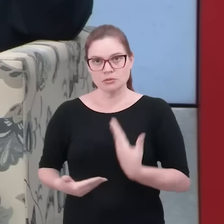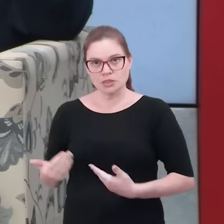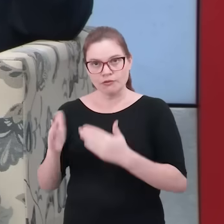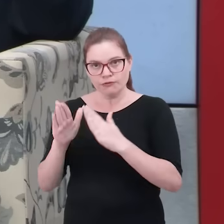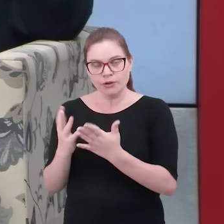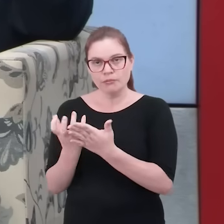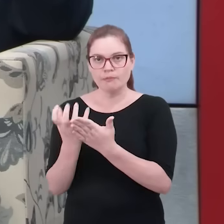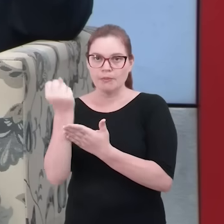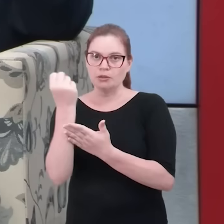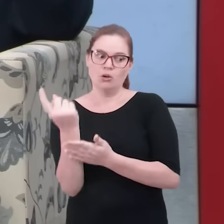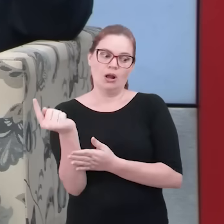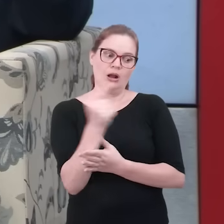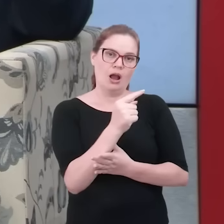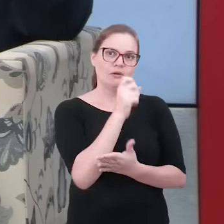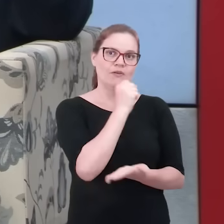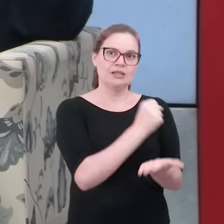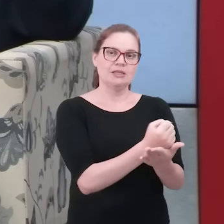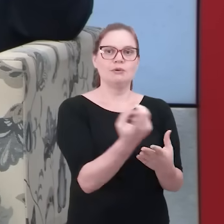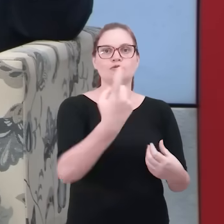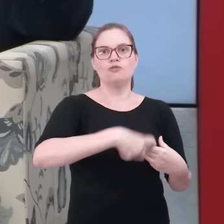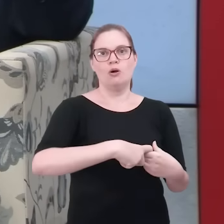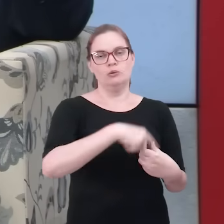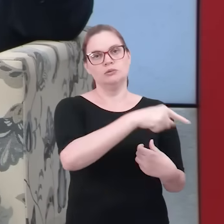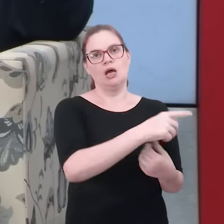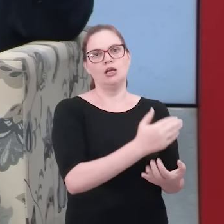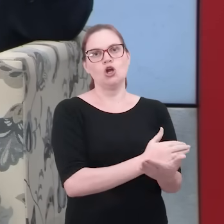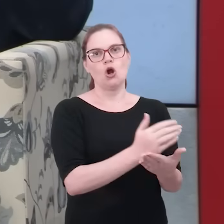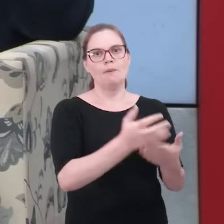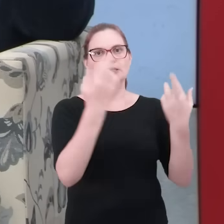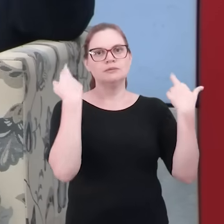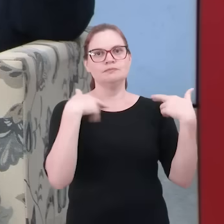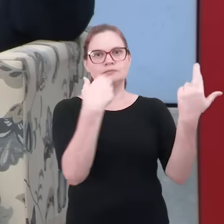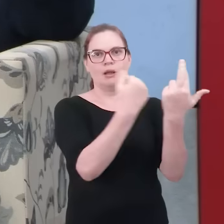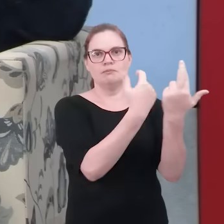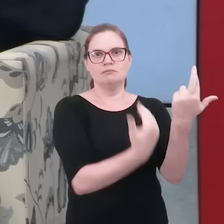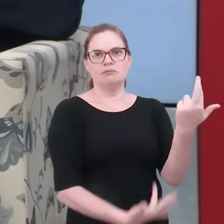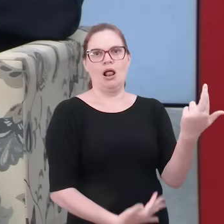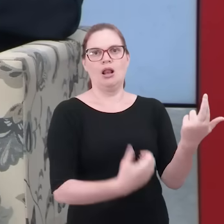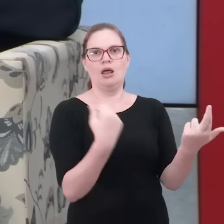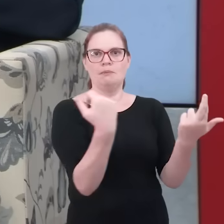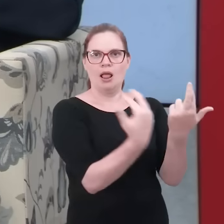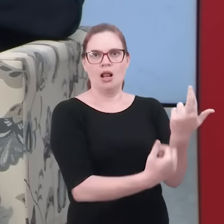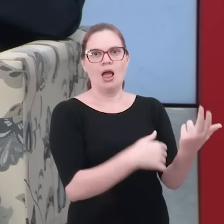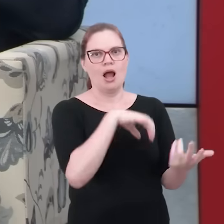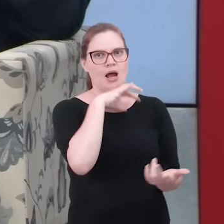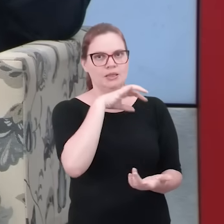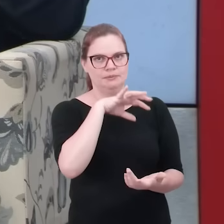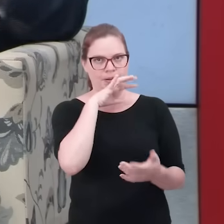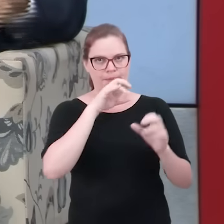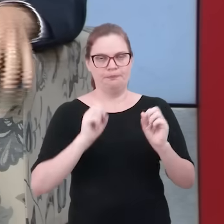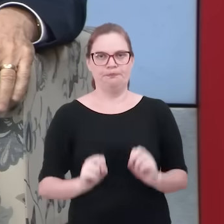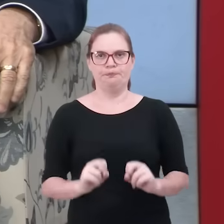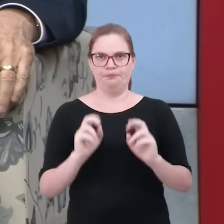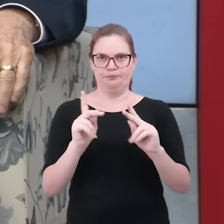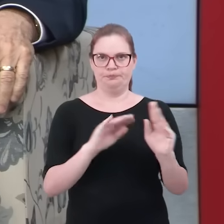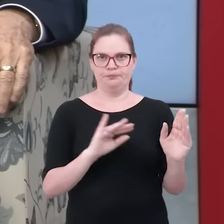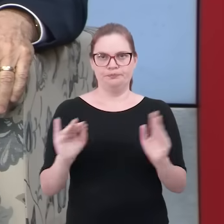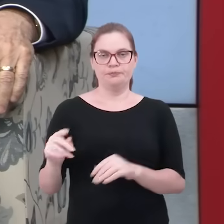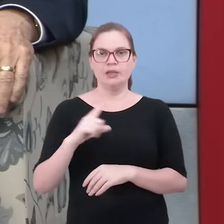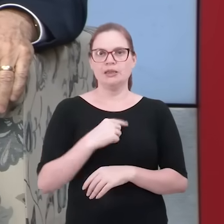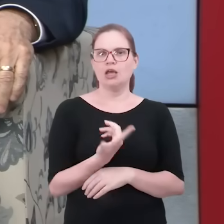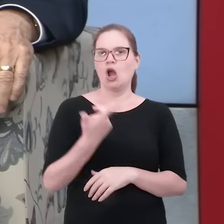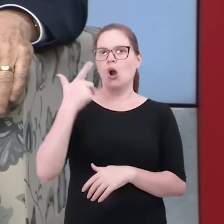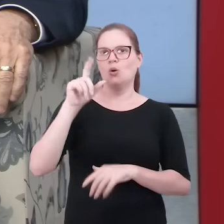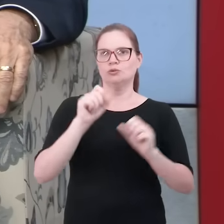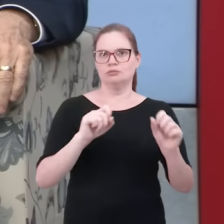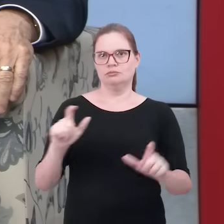volta ao tempo profético de Deus e começa os sacrifícios de animais. Nós vamos passar